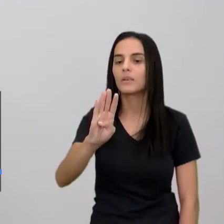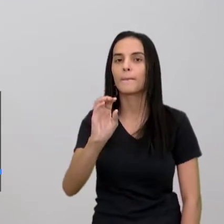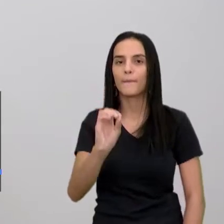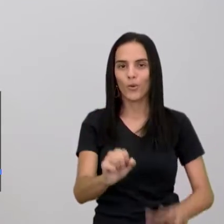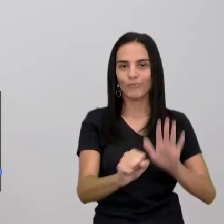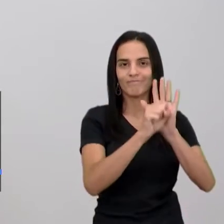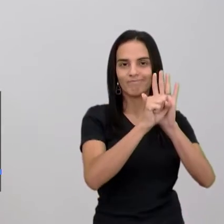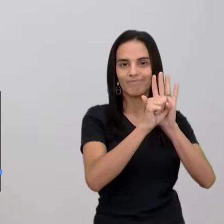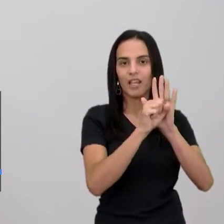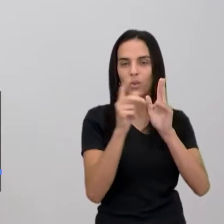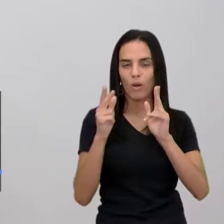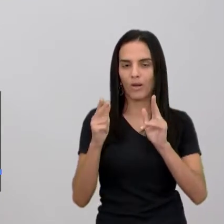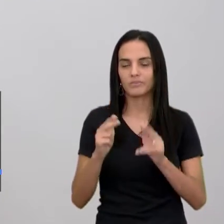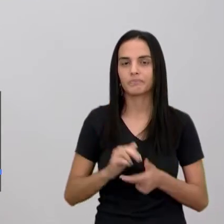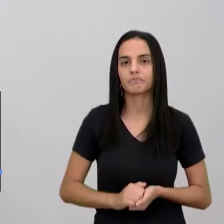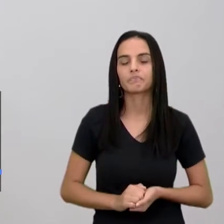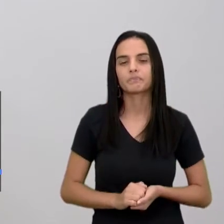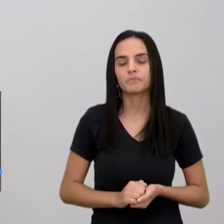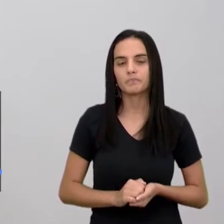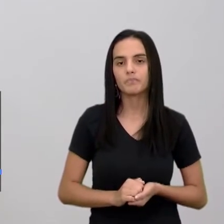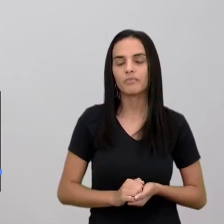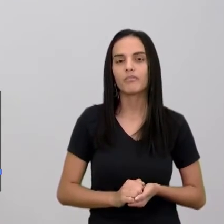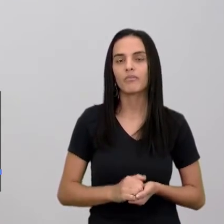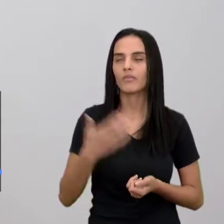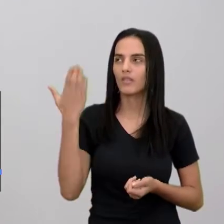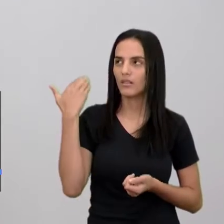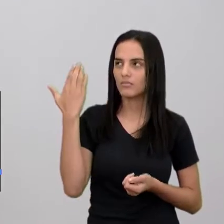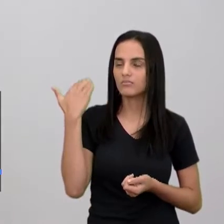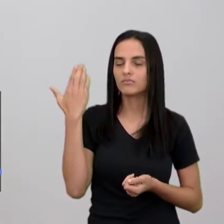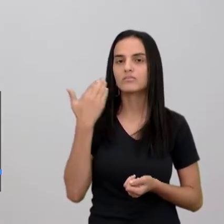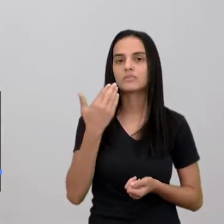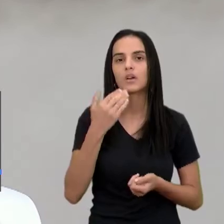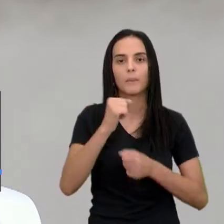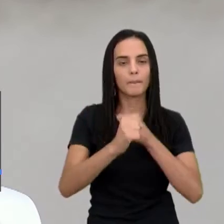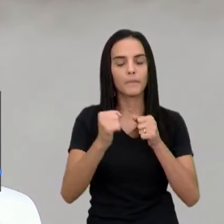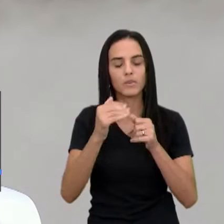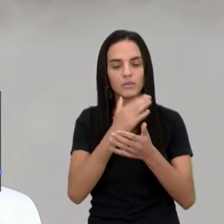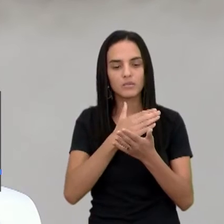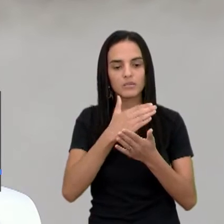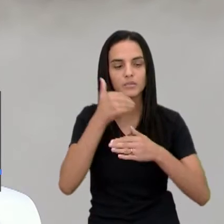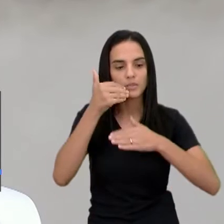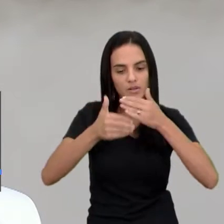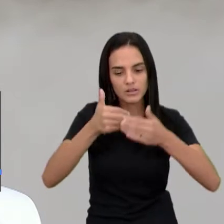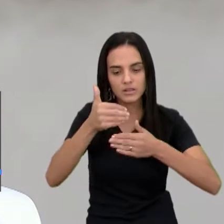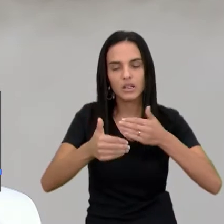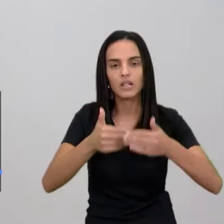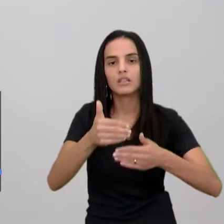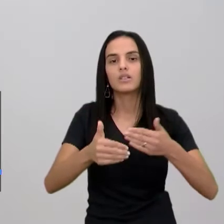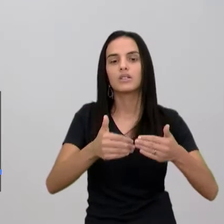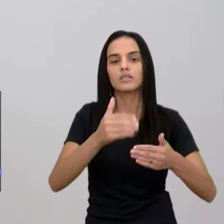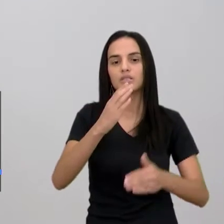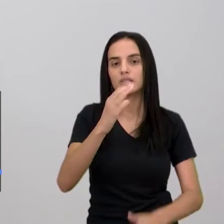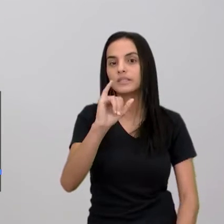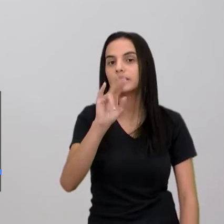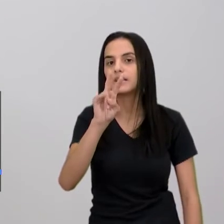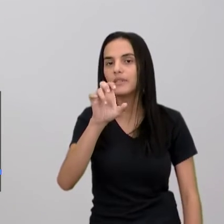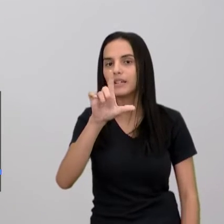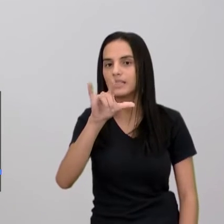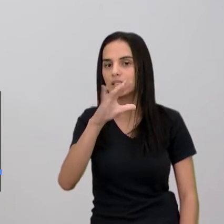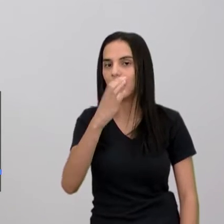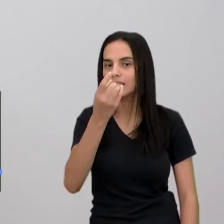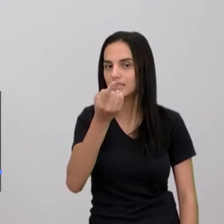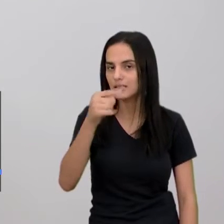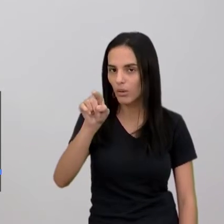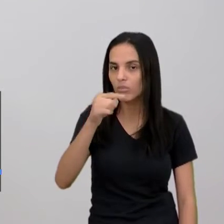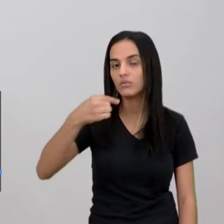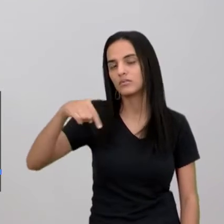muito pouco tempo atrás, num processo nosso de civilidade, num processo civilizatório, Pri, a gente